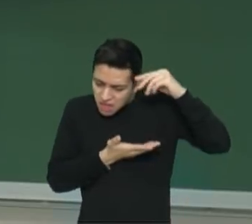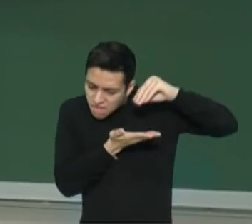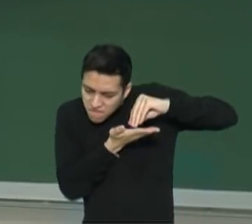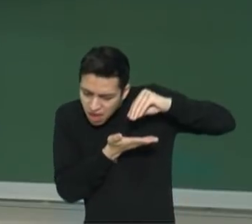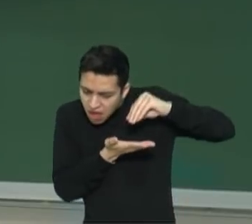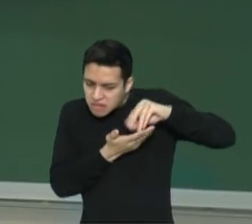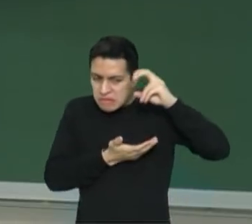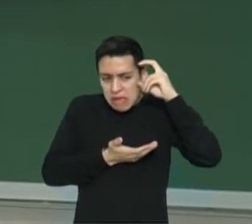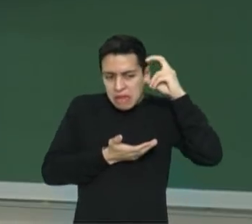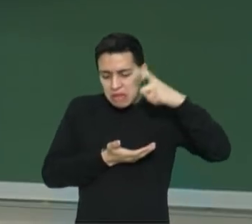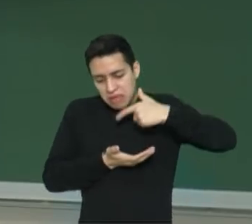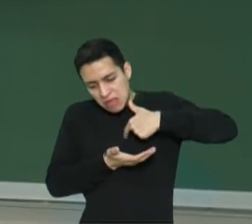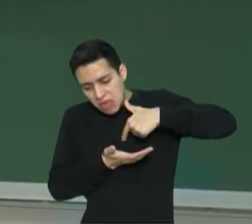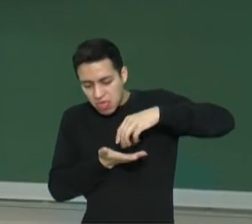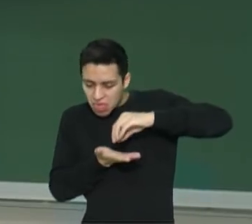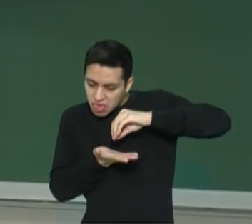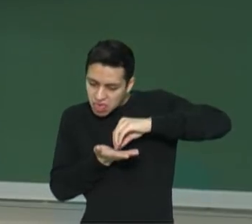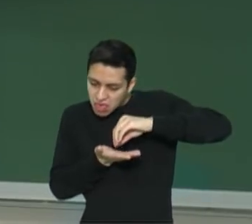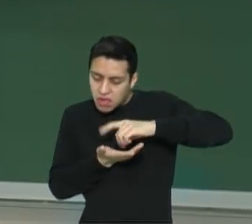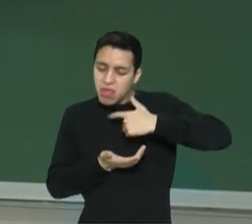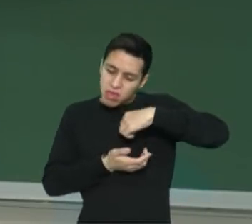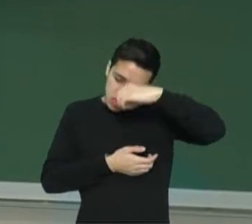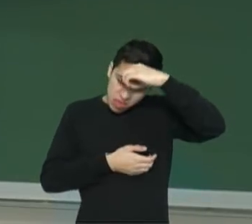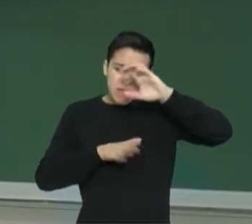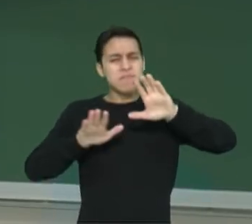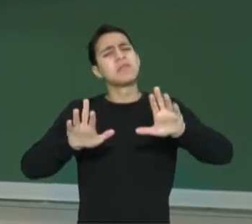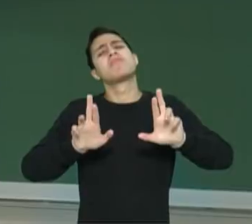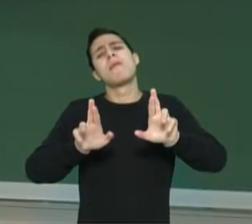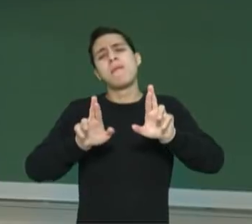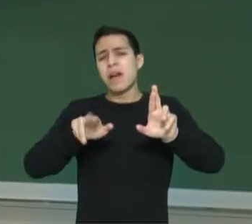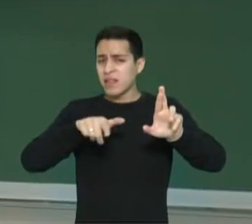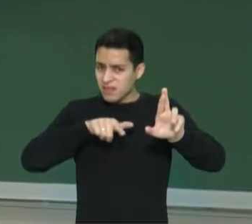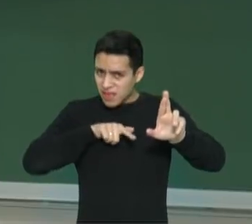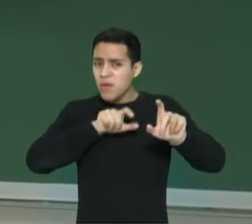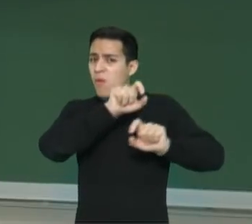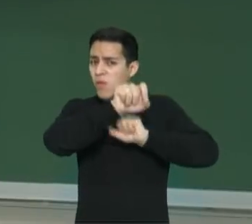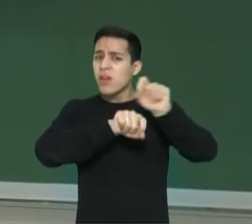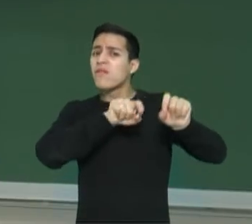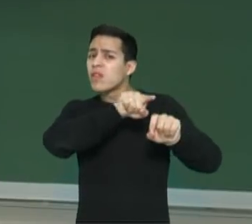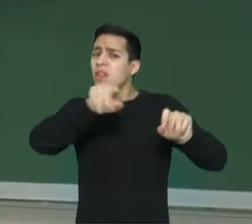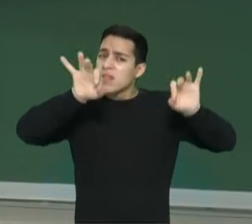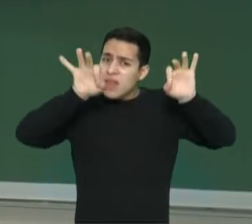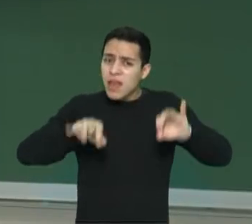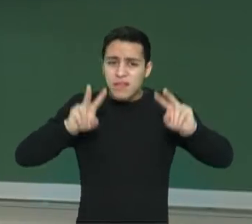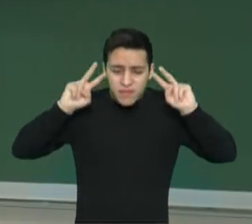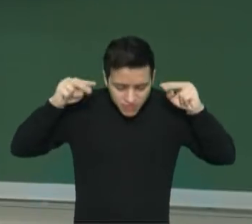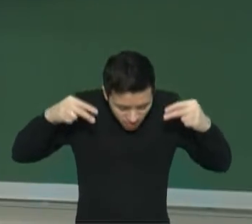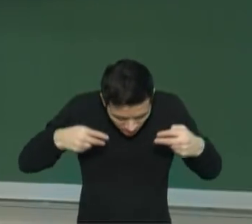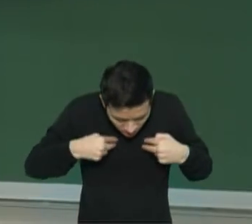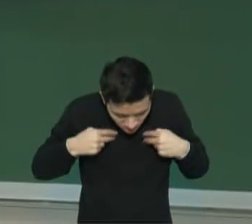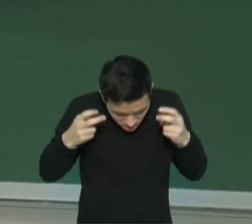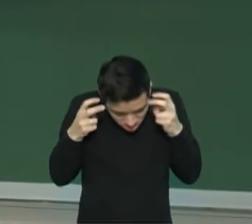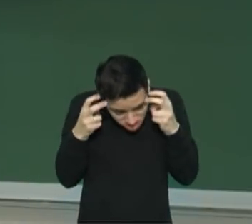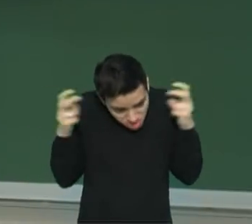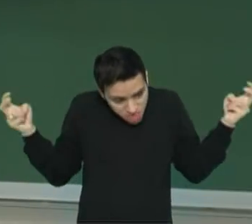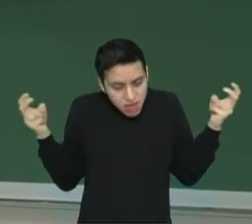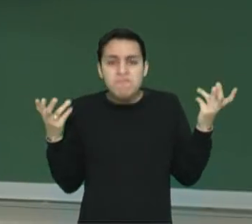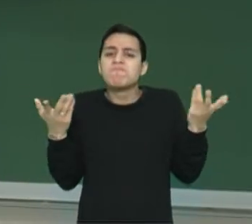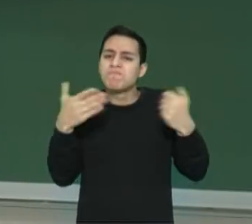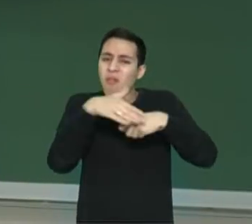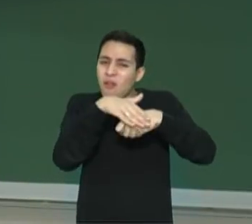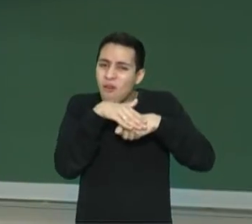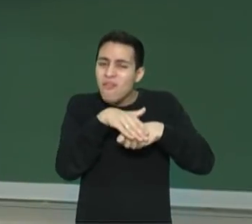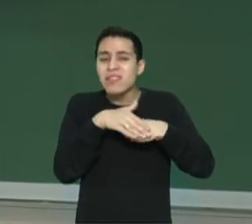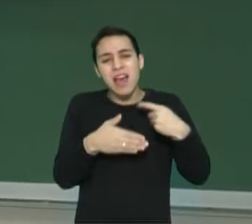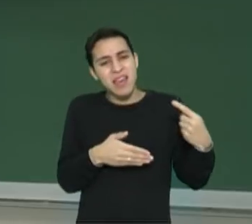inteligência, né? Mas eu espero que também tenham respostas positivas, que você se veja como alguém inteligente. E a gente vai conversar sobre